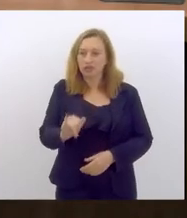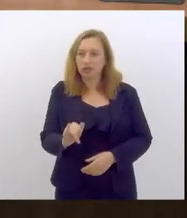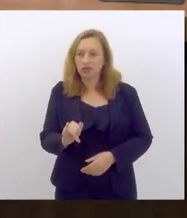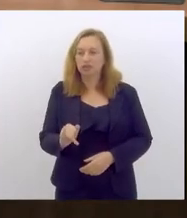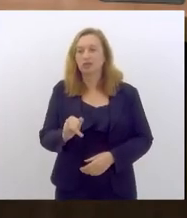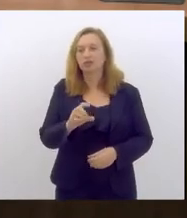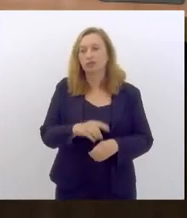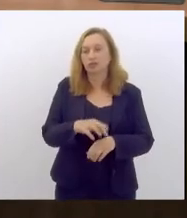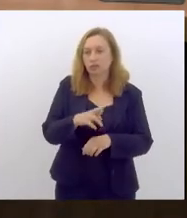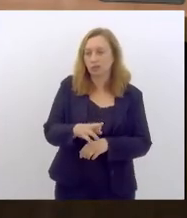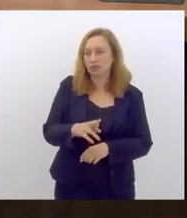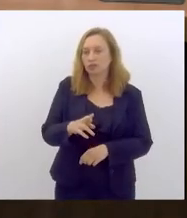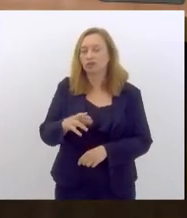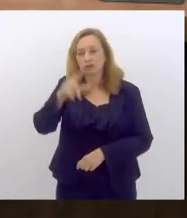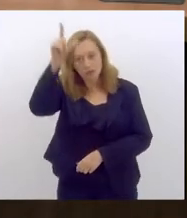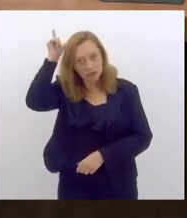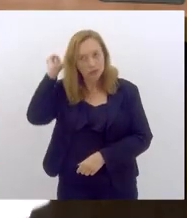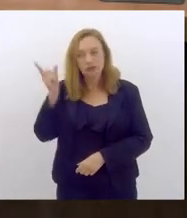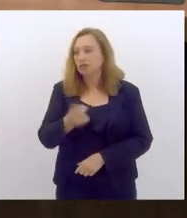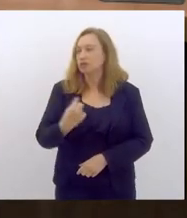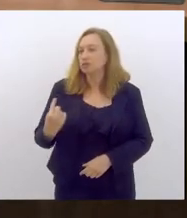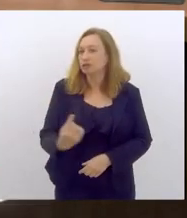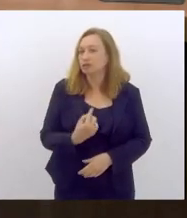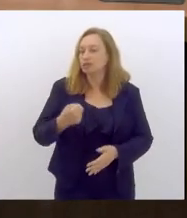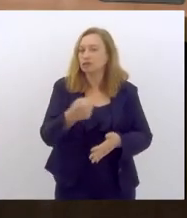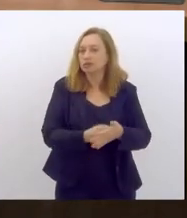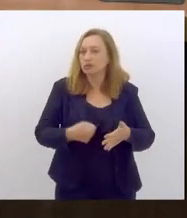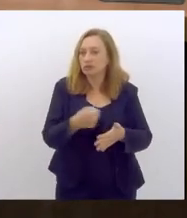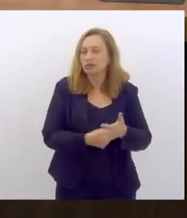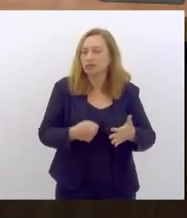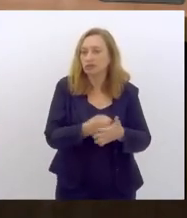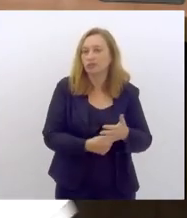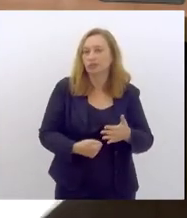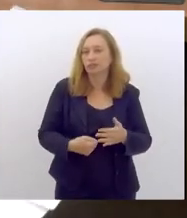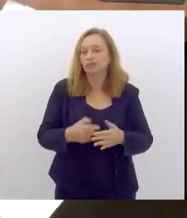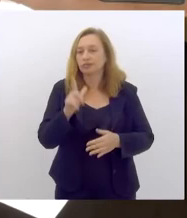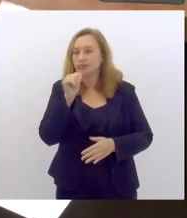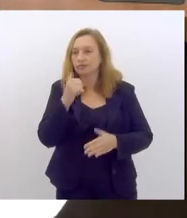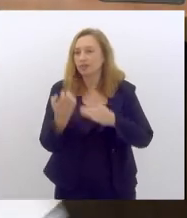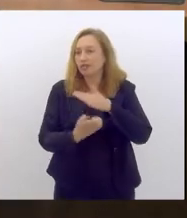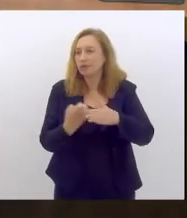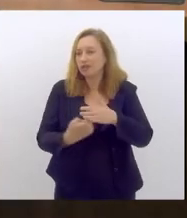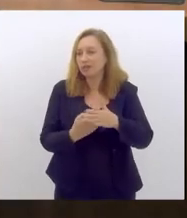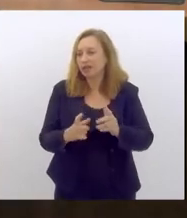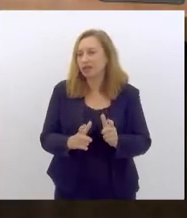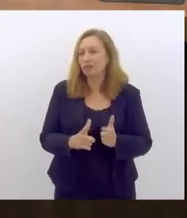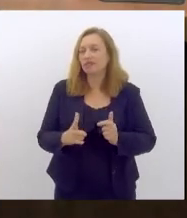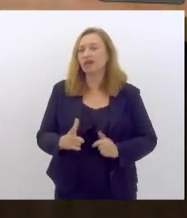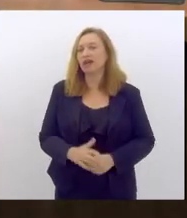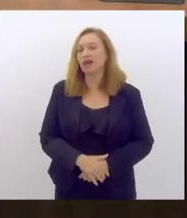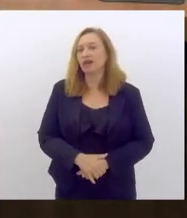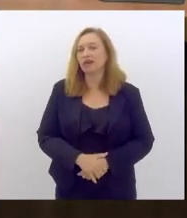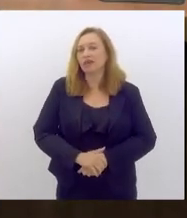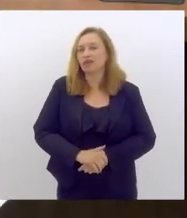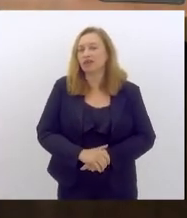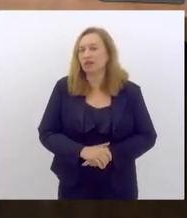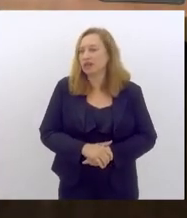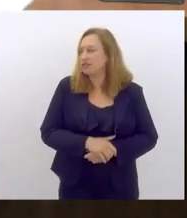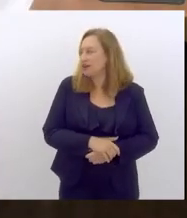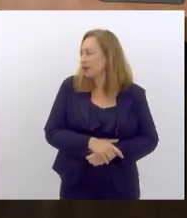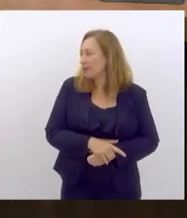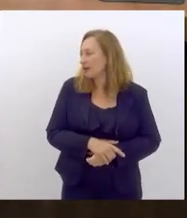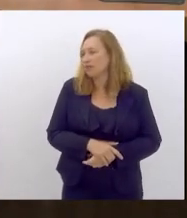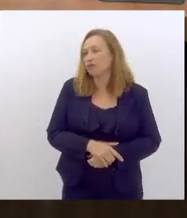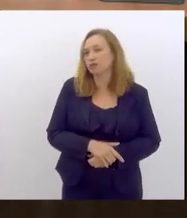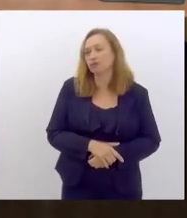doutor Luiz Paulo. E a gente, essa luta nossa pela SEDAI, ela já vem de todos esses anos. É, a SEDAI de Piraí,